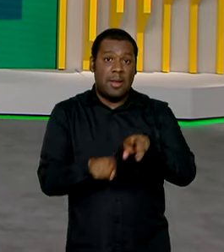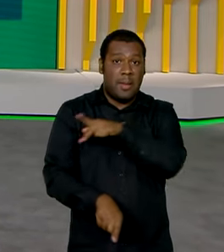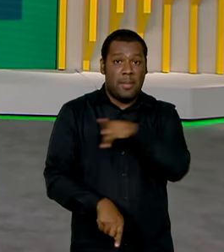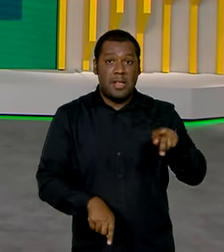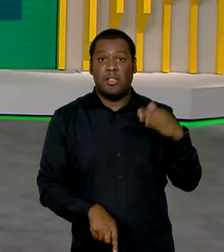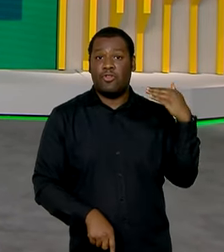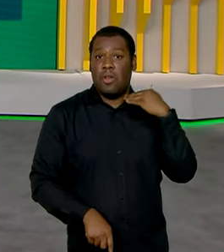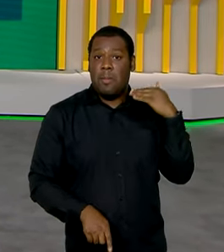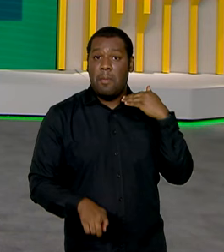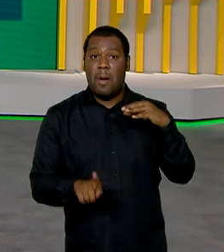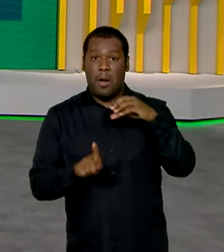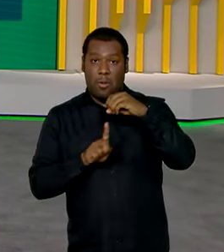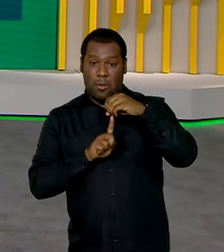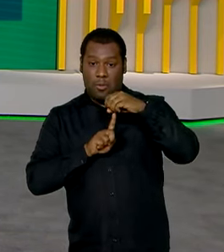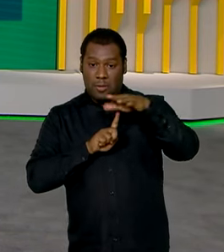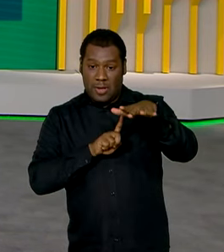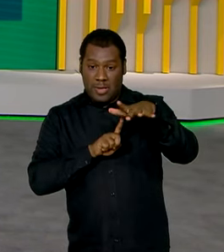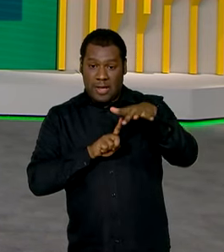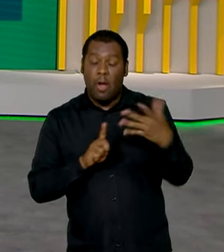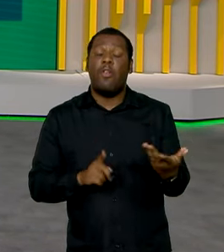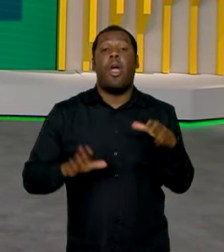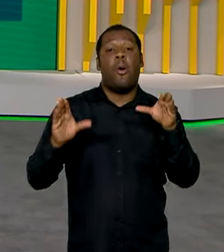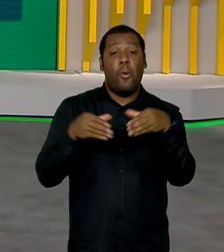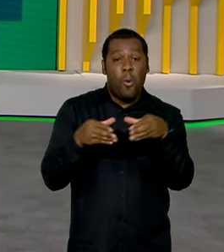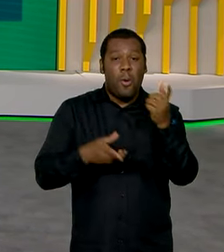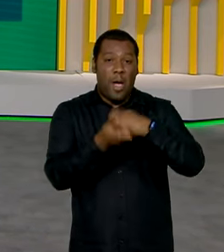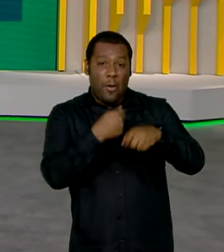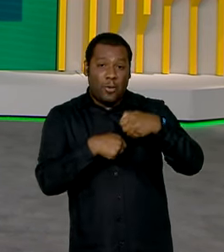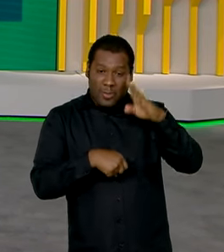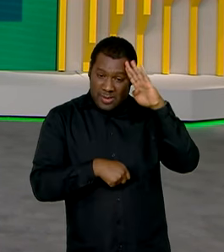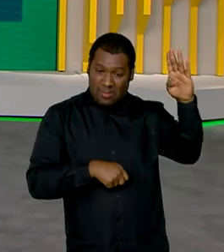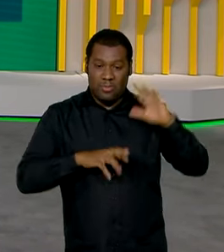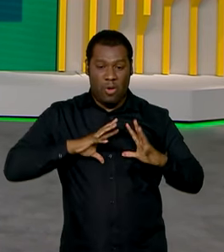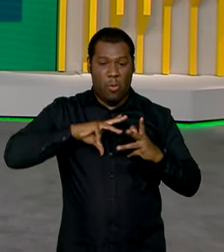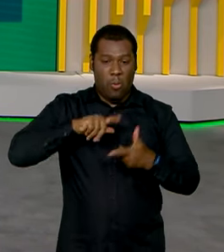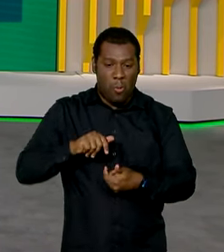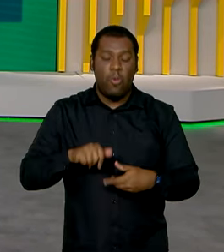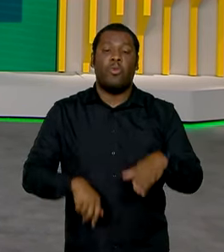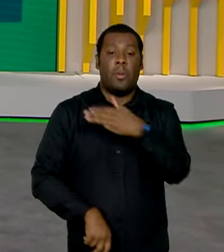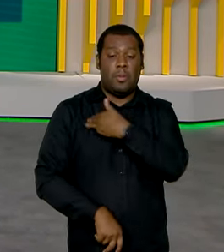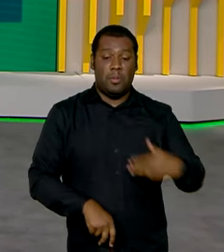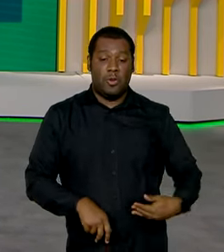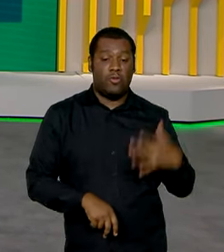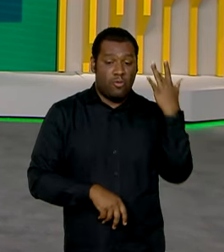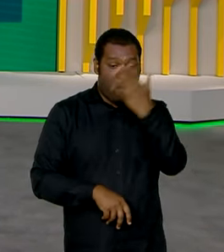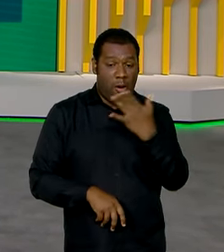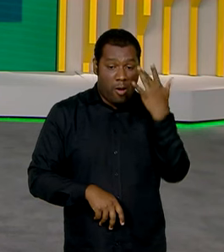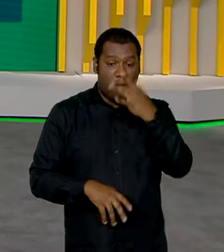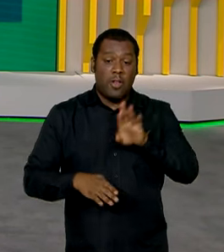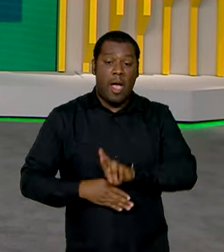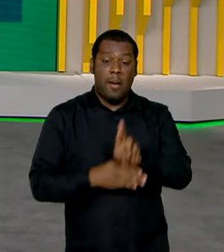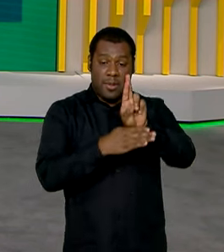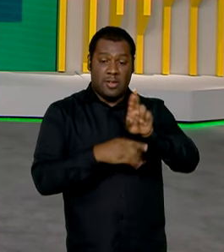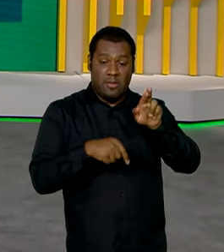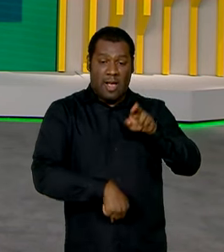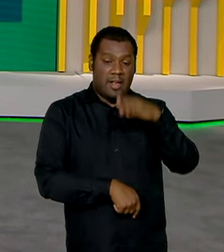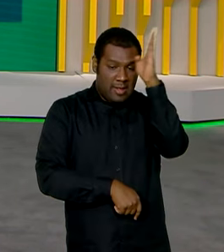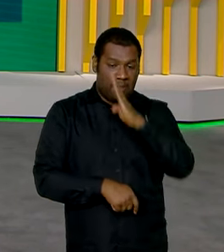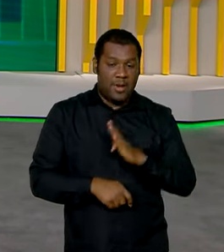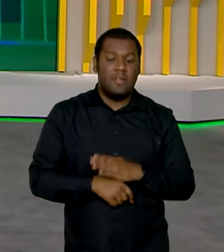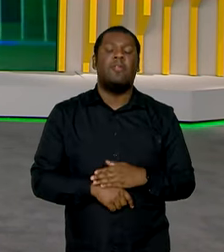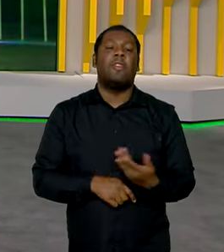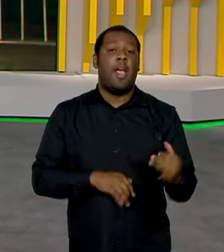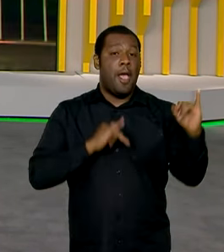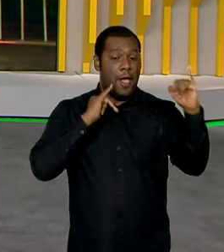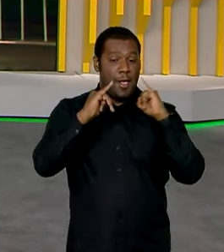bancos centrais do grupo que reúne as maiores economias do mundo. O ministro Fernando Haddad representou o Brasil. E quem tem todos